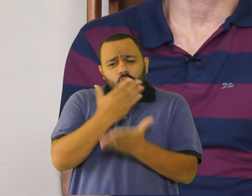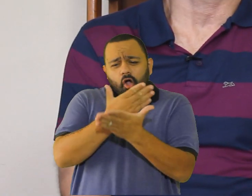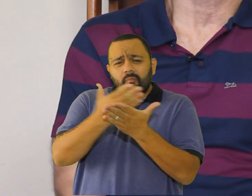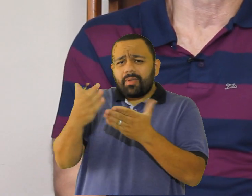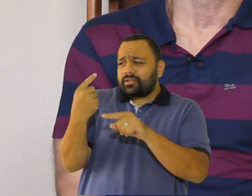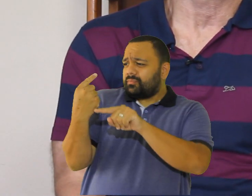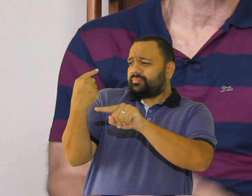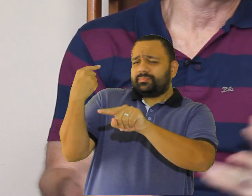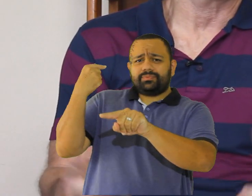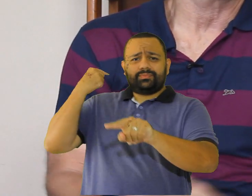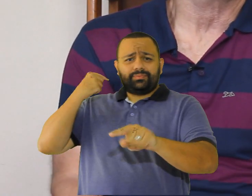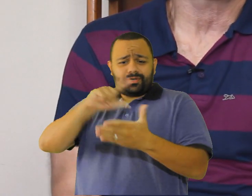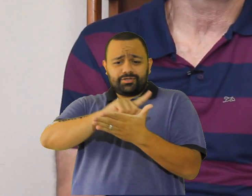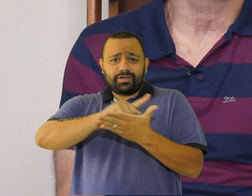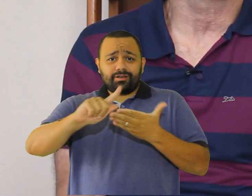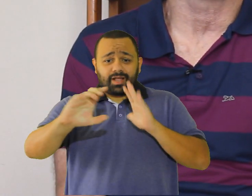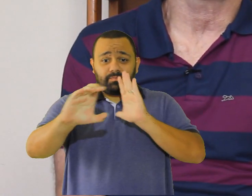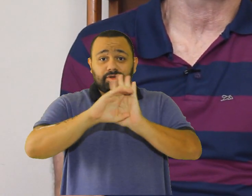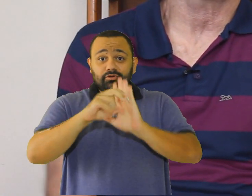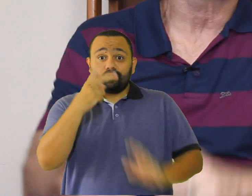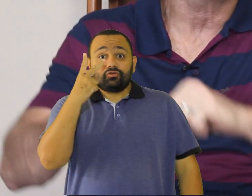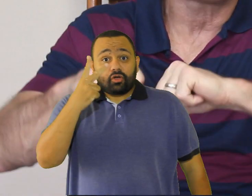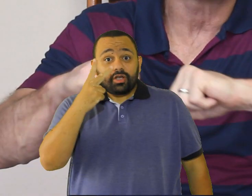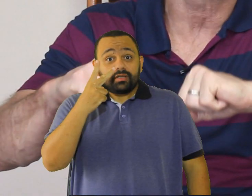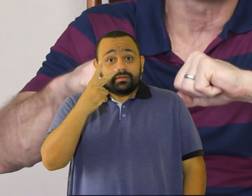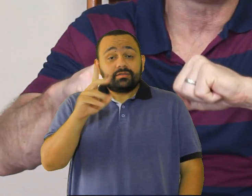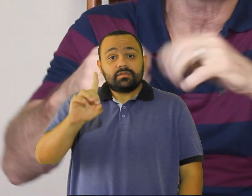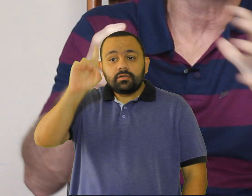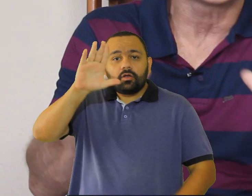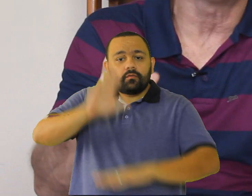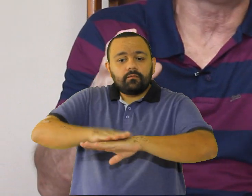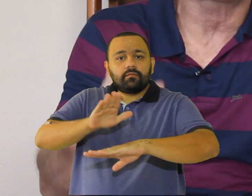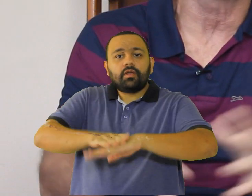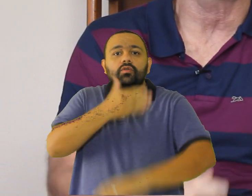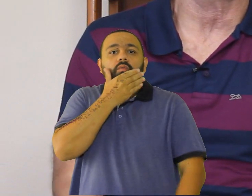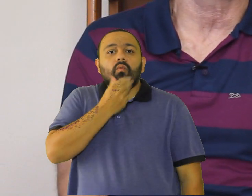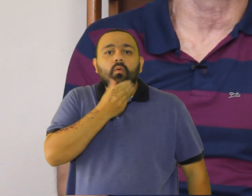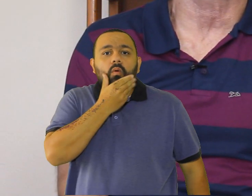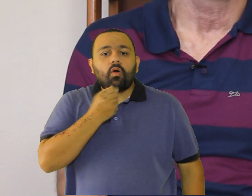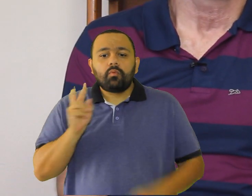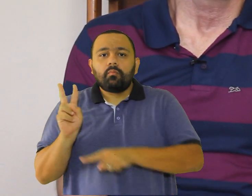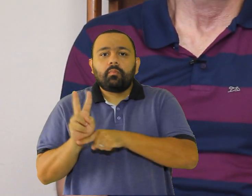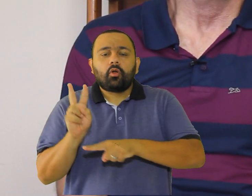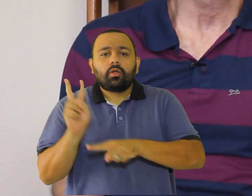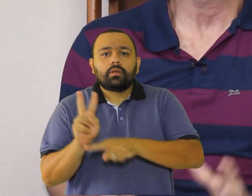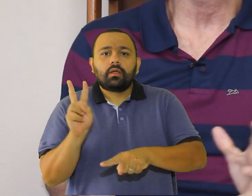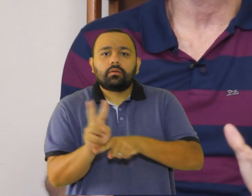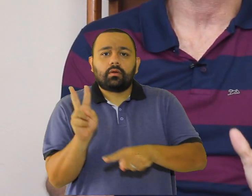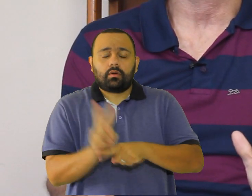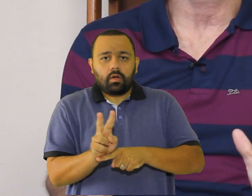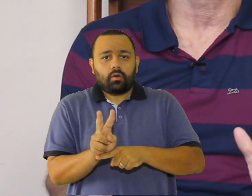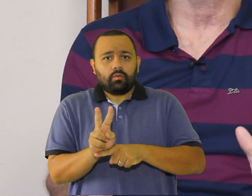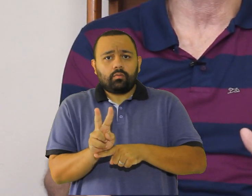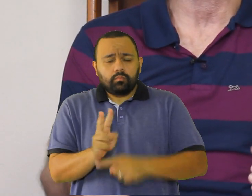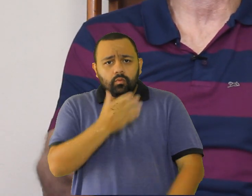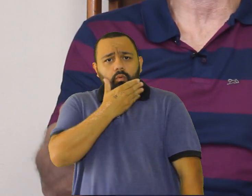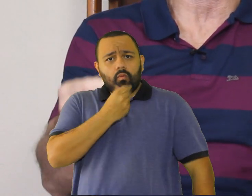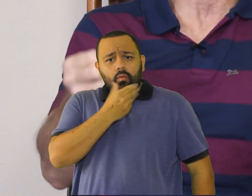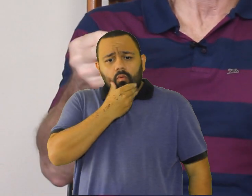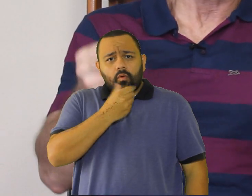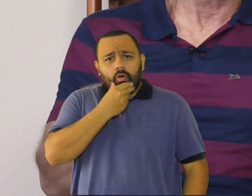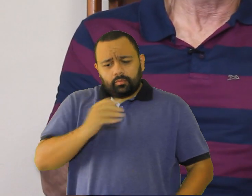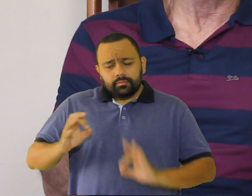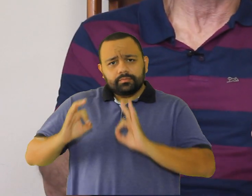na criação do homem, Gênesis capítulo 2, que Deus fez o homem como protetor. Podemos dizer que o homem